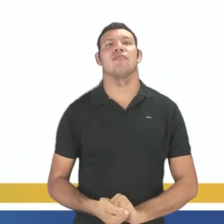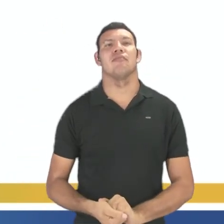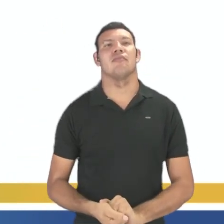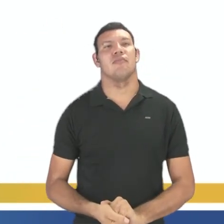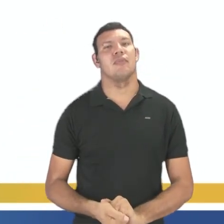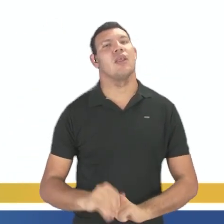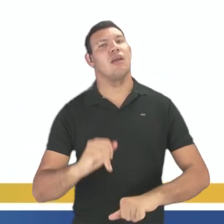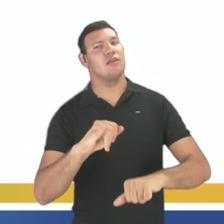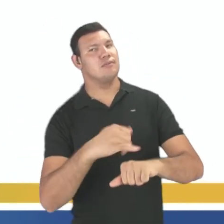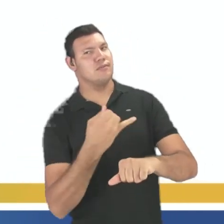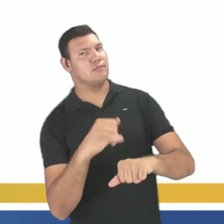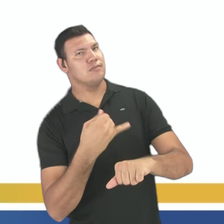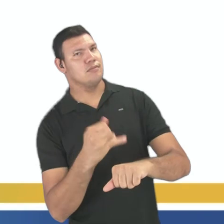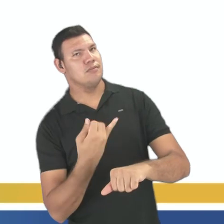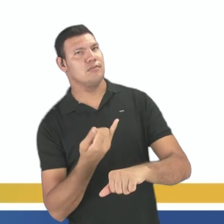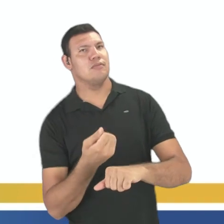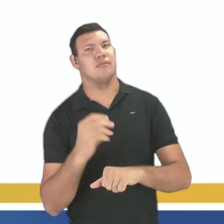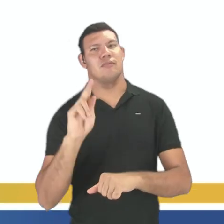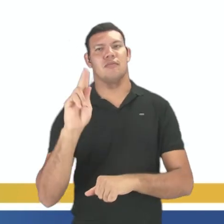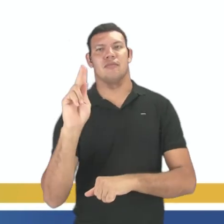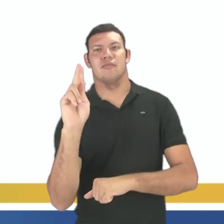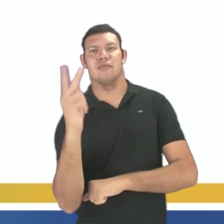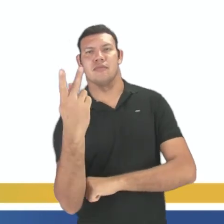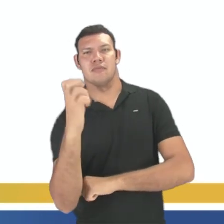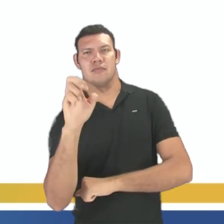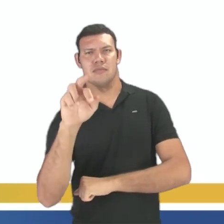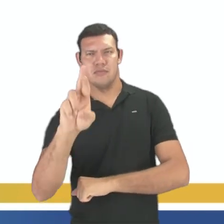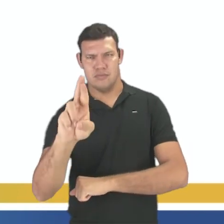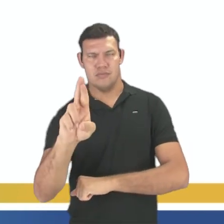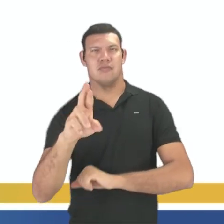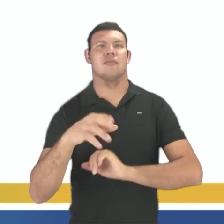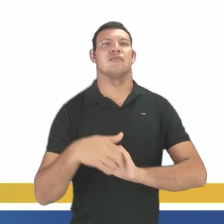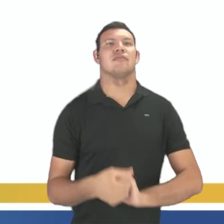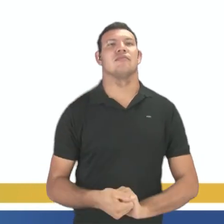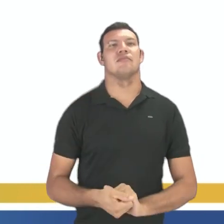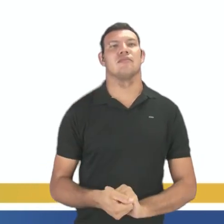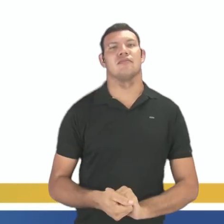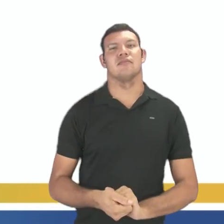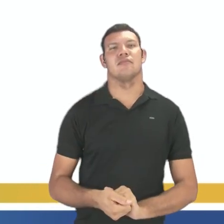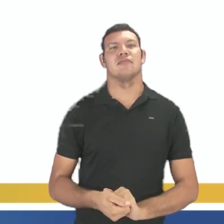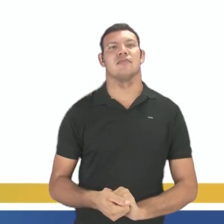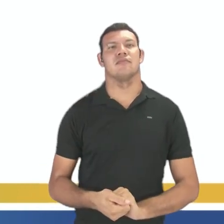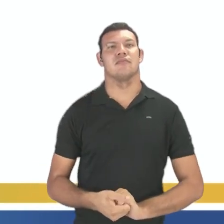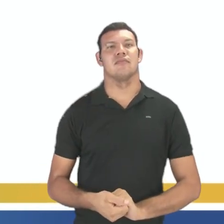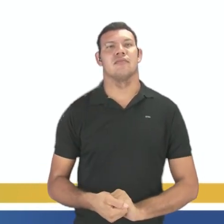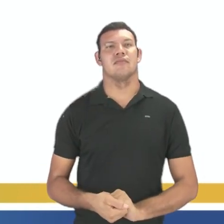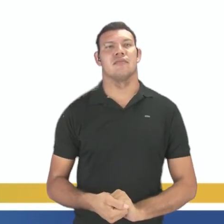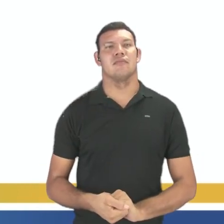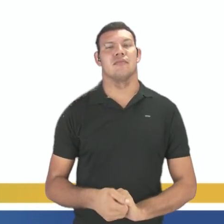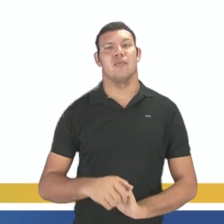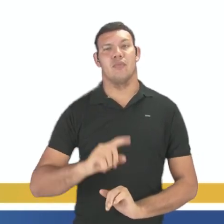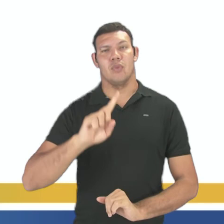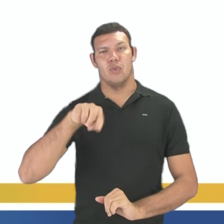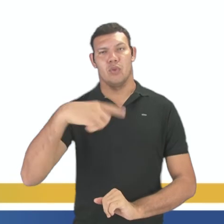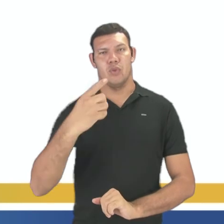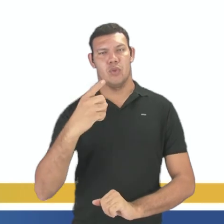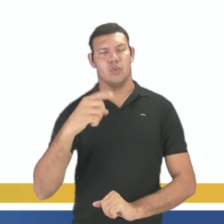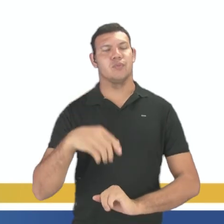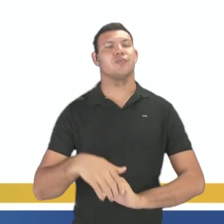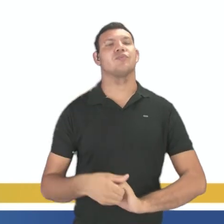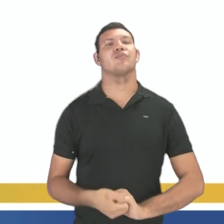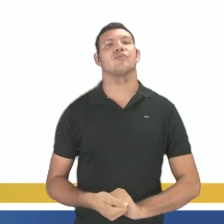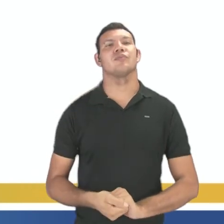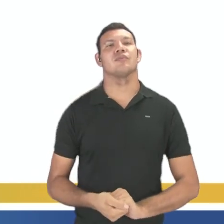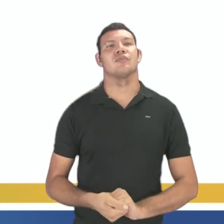o adjetivo her. He lives in her house. Ok? A próxima alternativa,